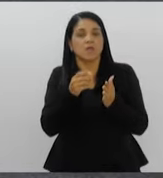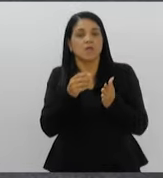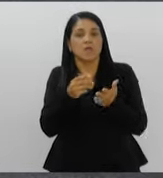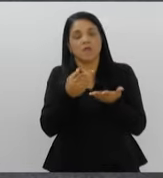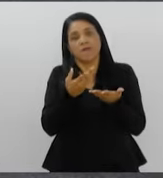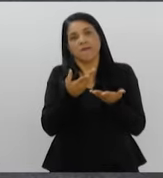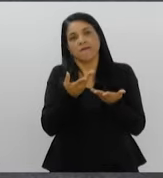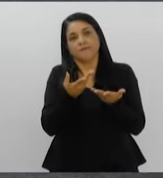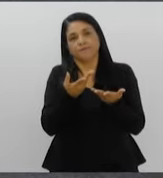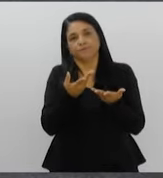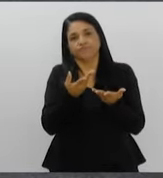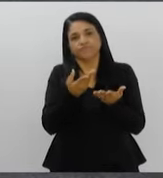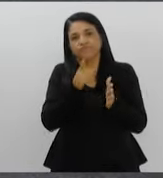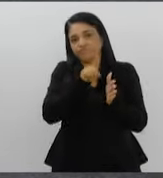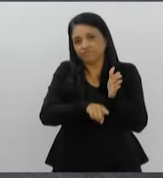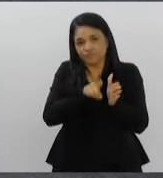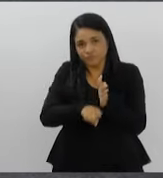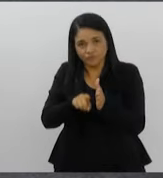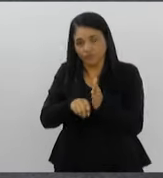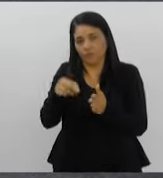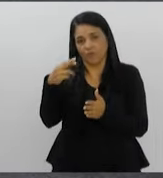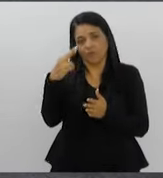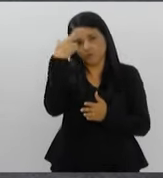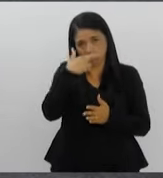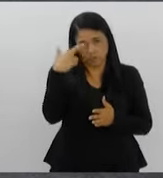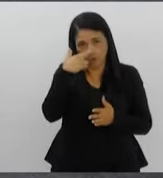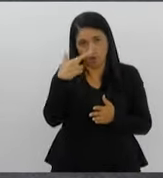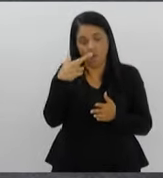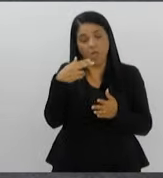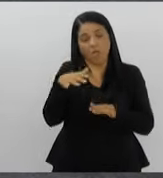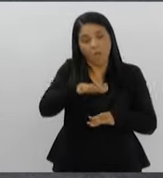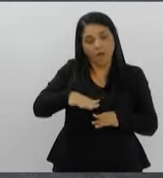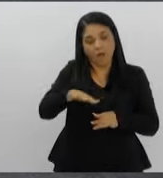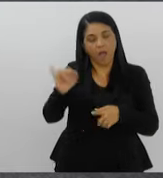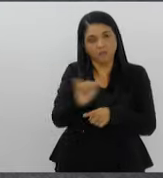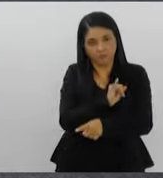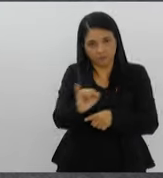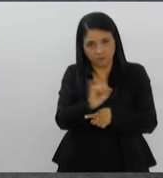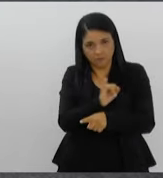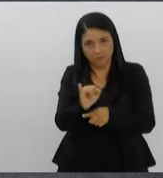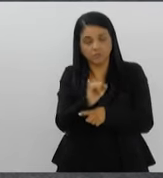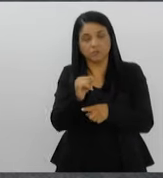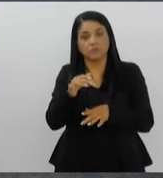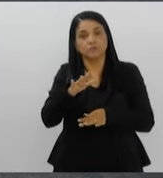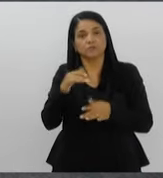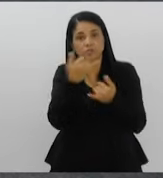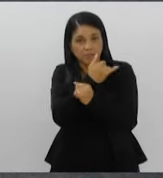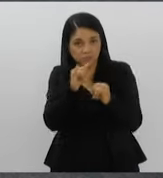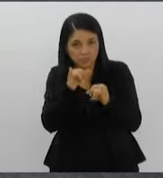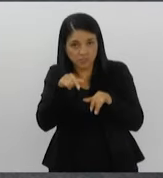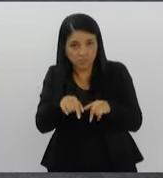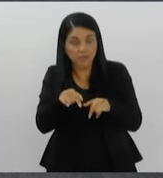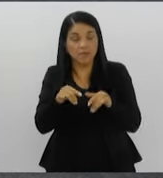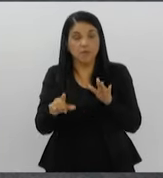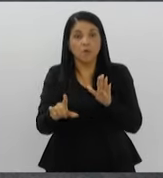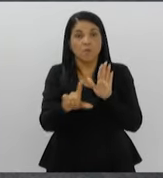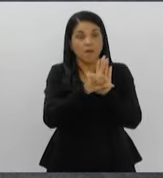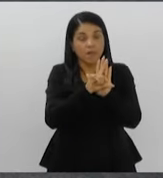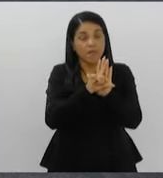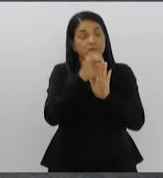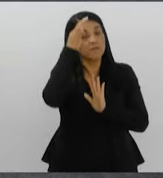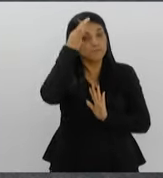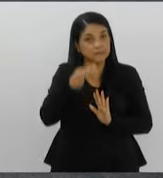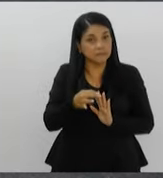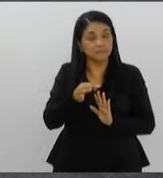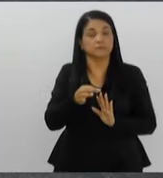setor estratégico importante, que é o setor de energia, mas também de uma lei que, no nosso